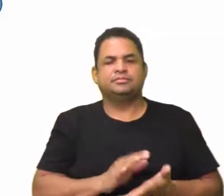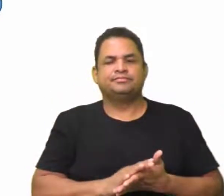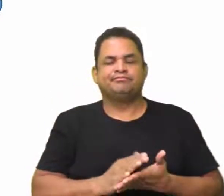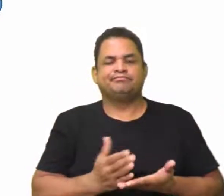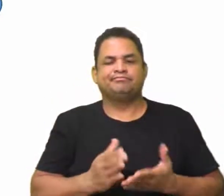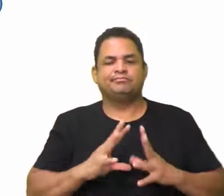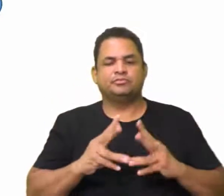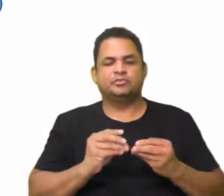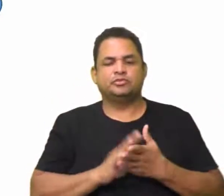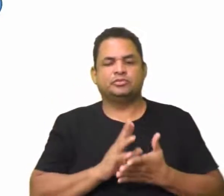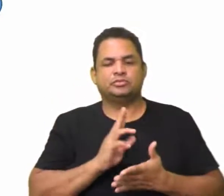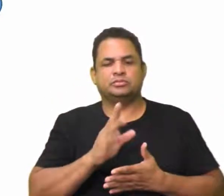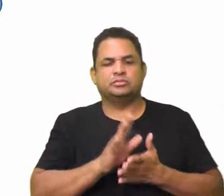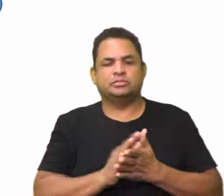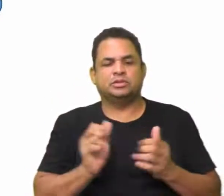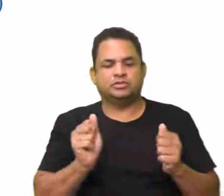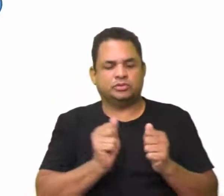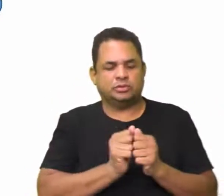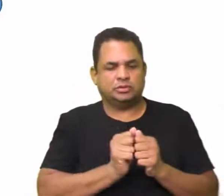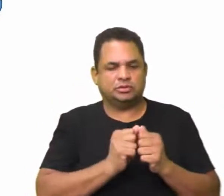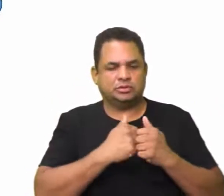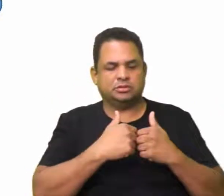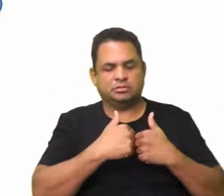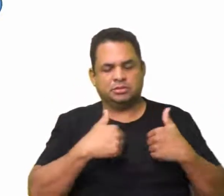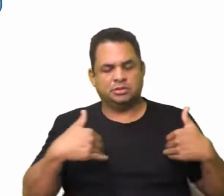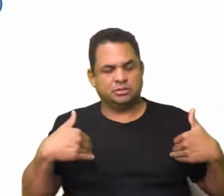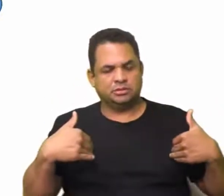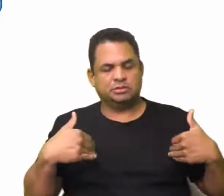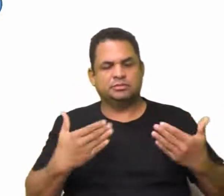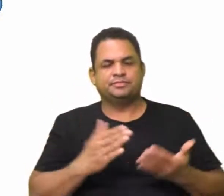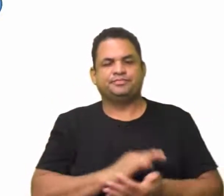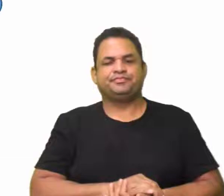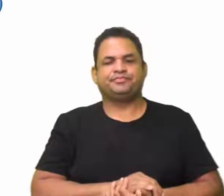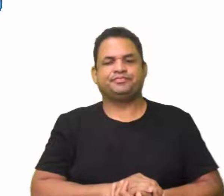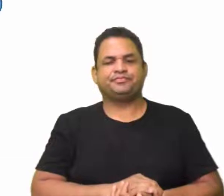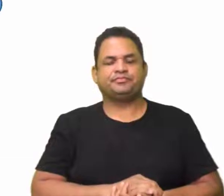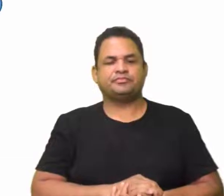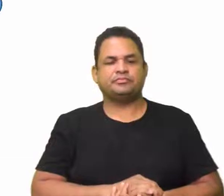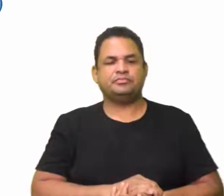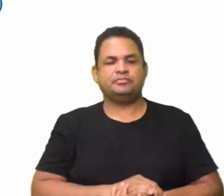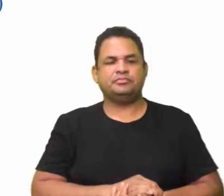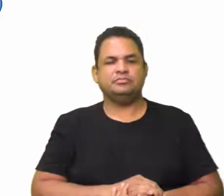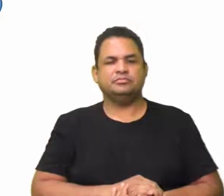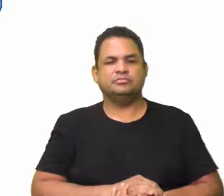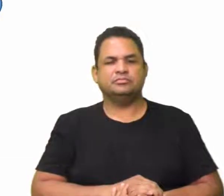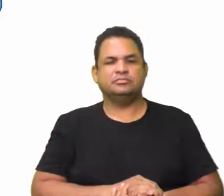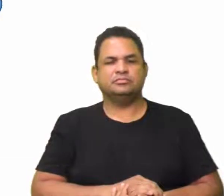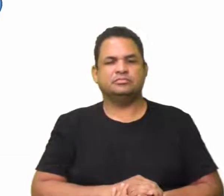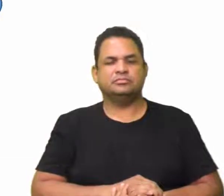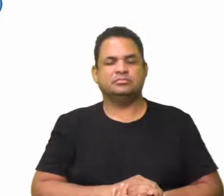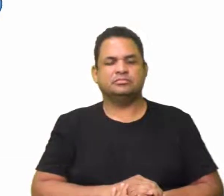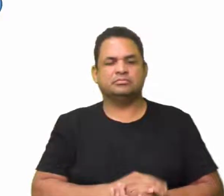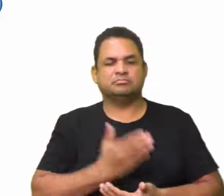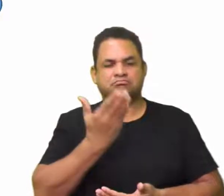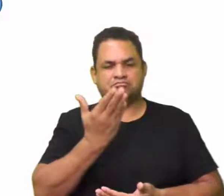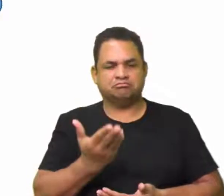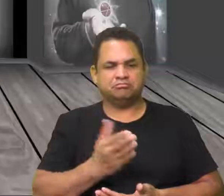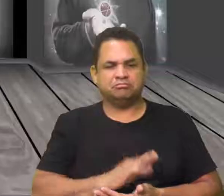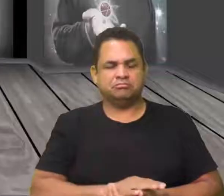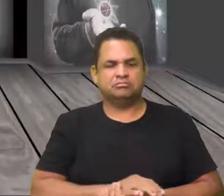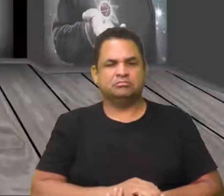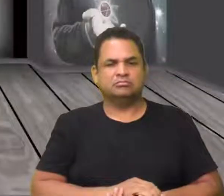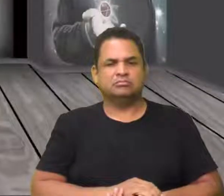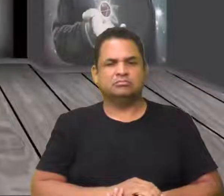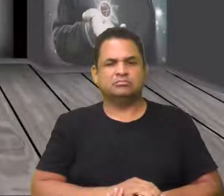o processo vai juntar e separar, não. São Só tudo isso. fixos, só isso. Essa é a configuração. Então, pessoal, olha